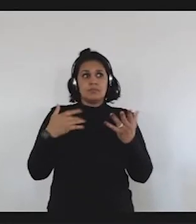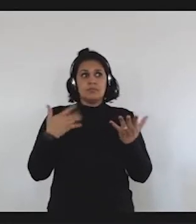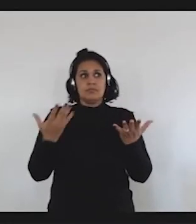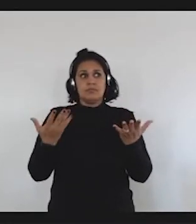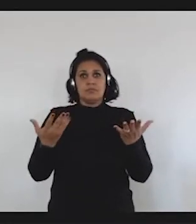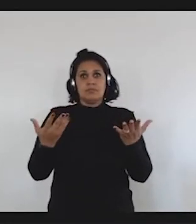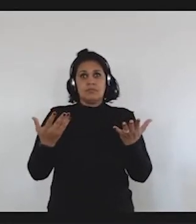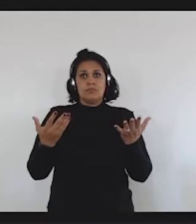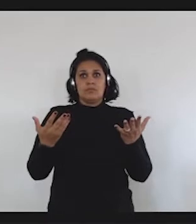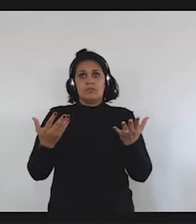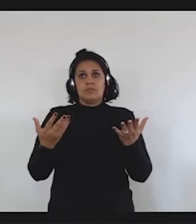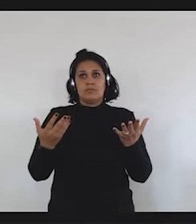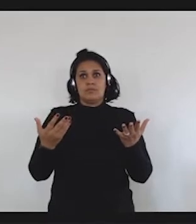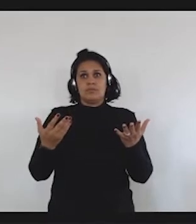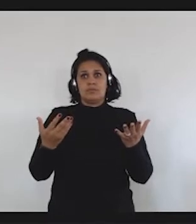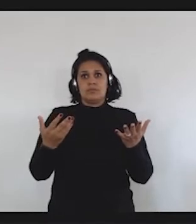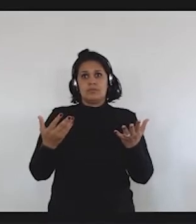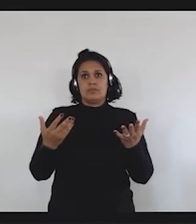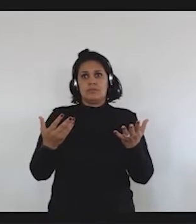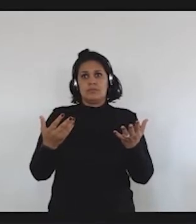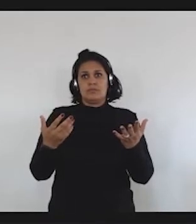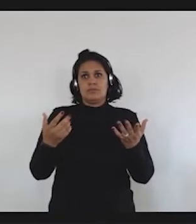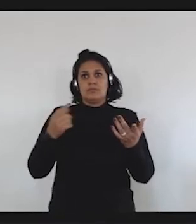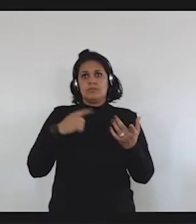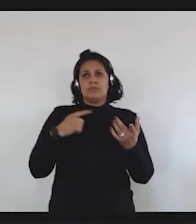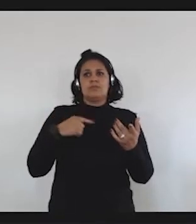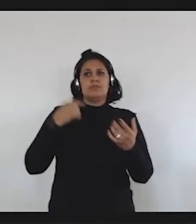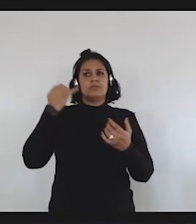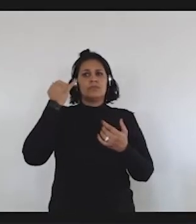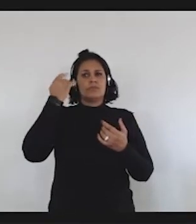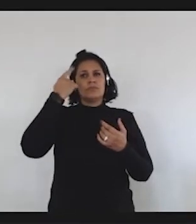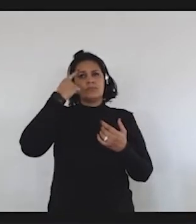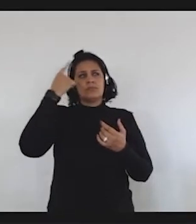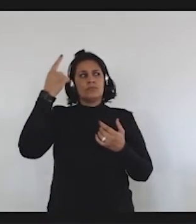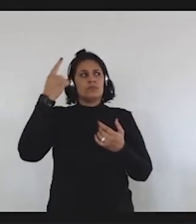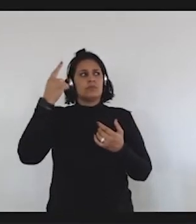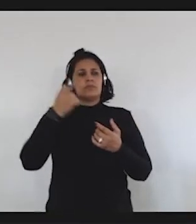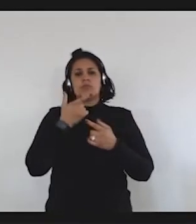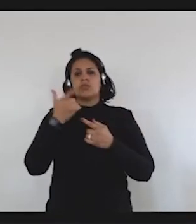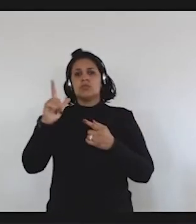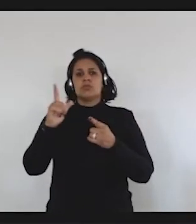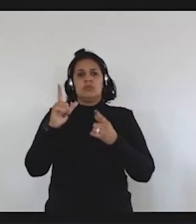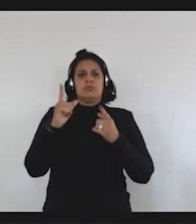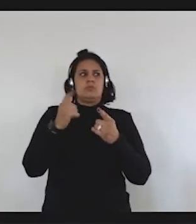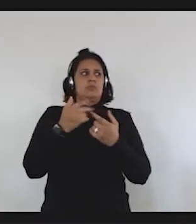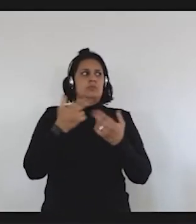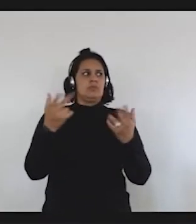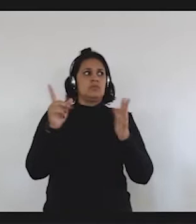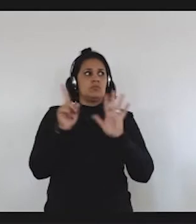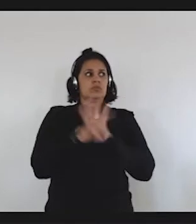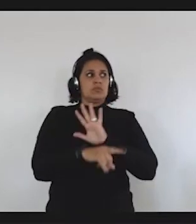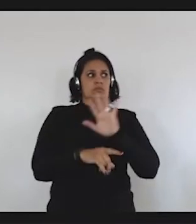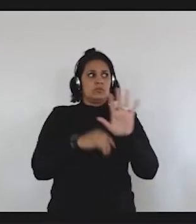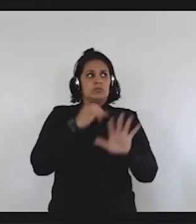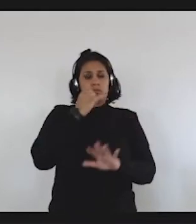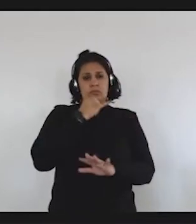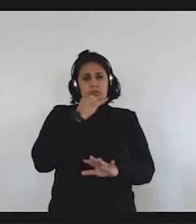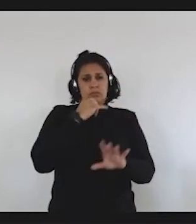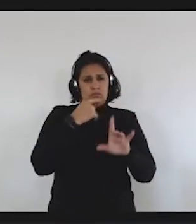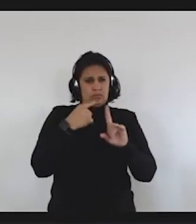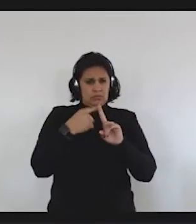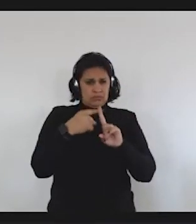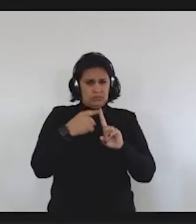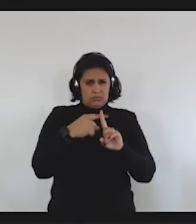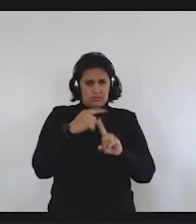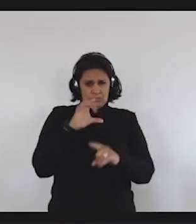aqui a ideia de outra provocação. Por que somente